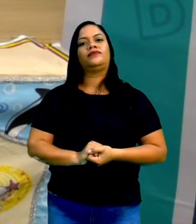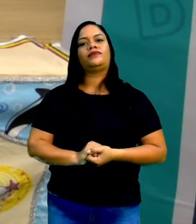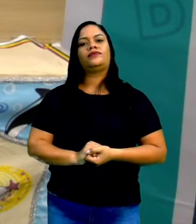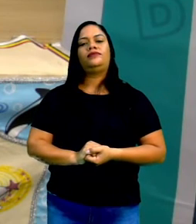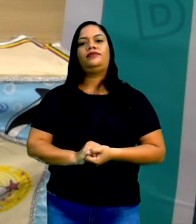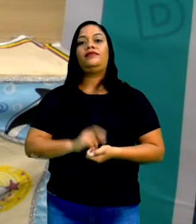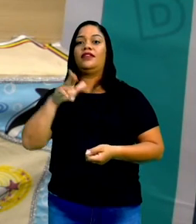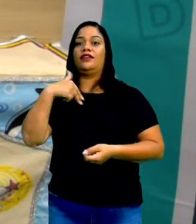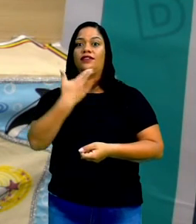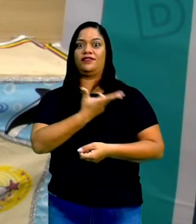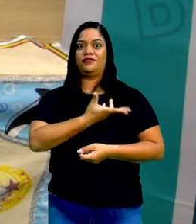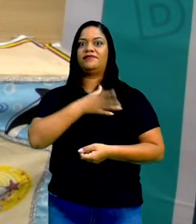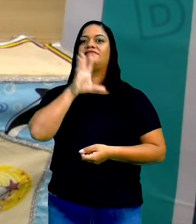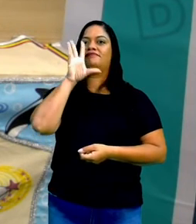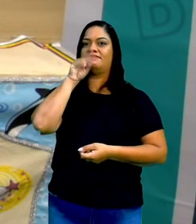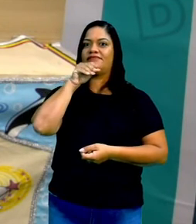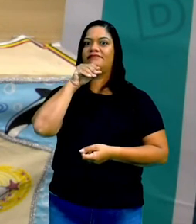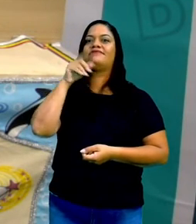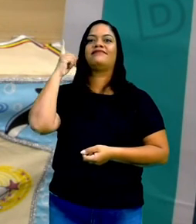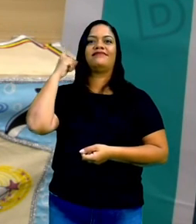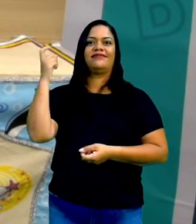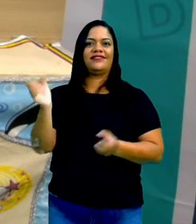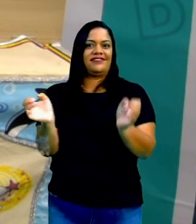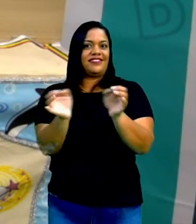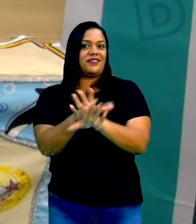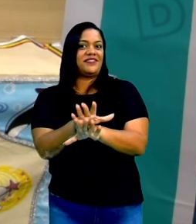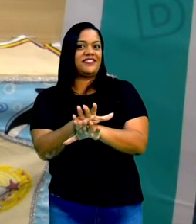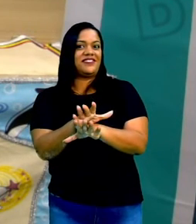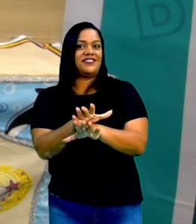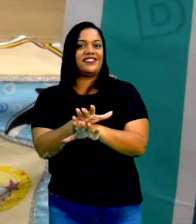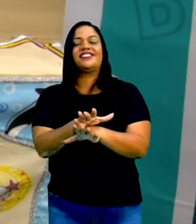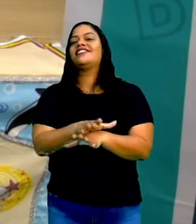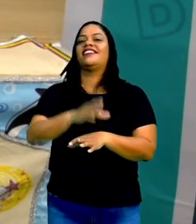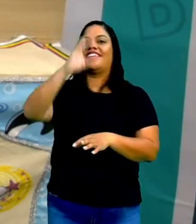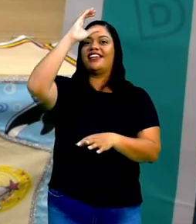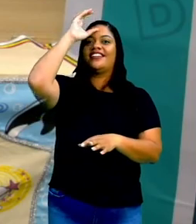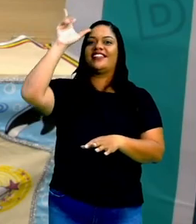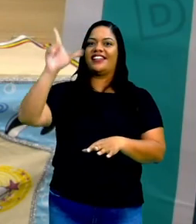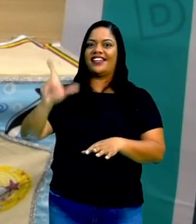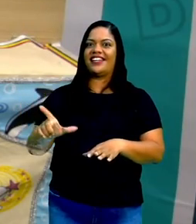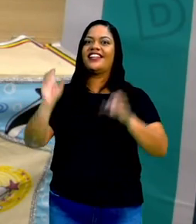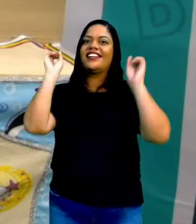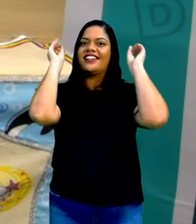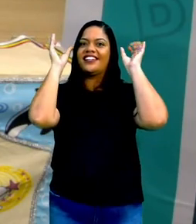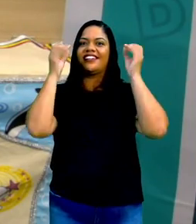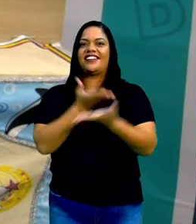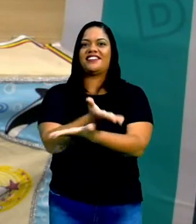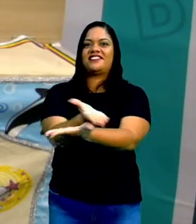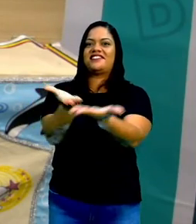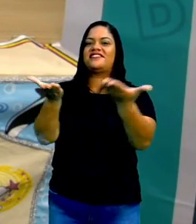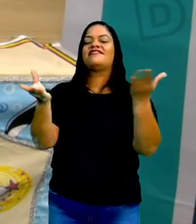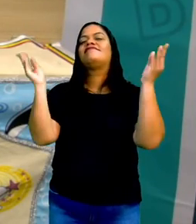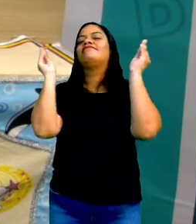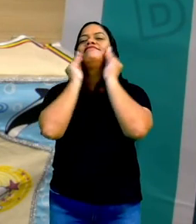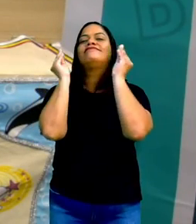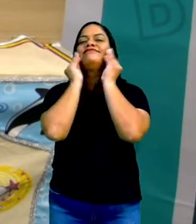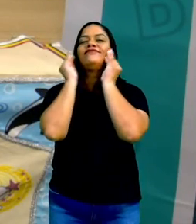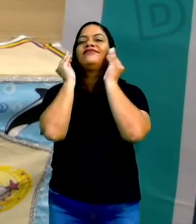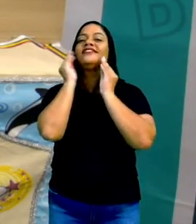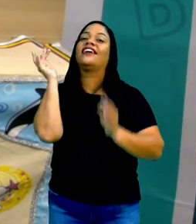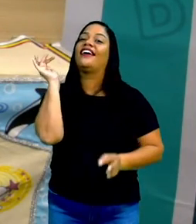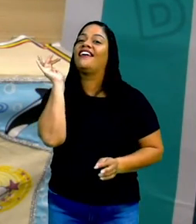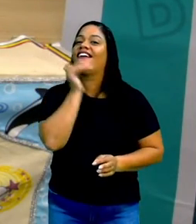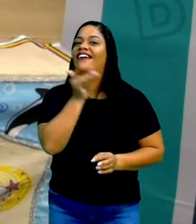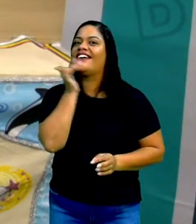Então, a nossa história do Patinho Barulhento, ela terminou. E a Lê e leiturinha deixa para vocês aquele beijo bem